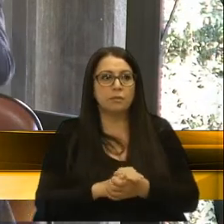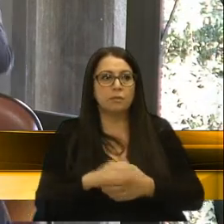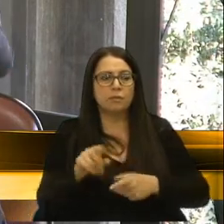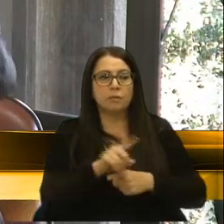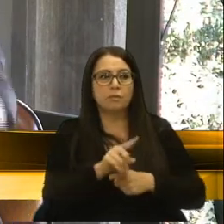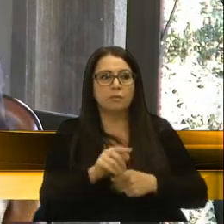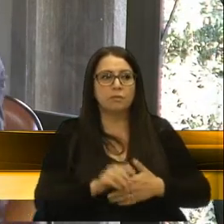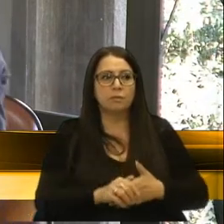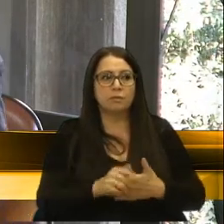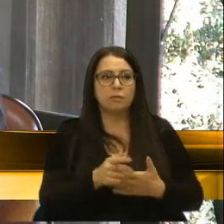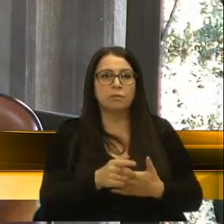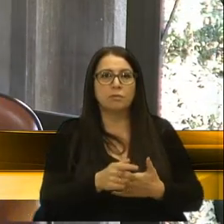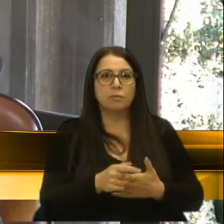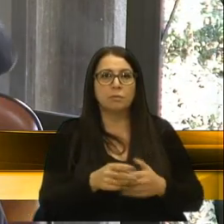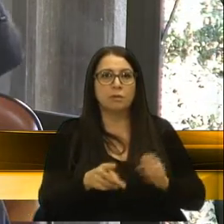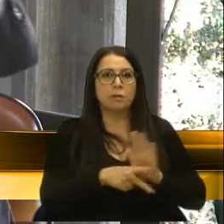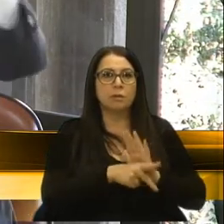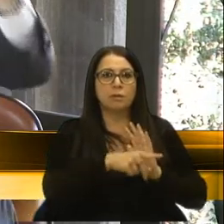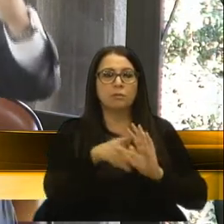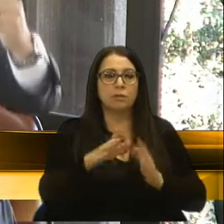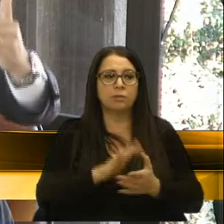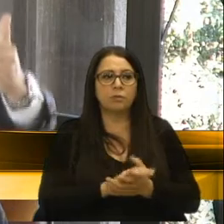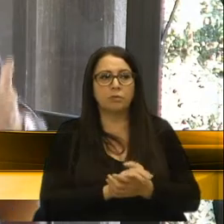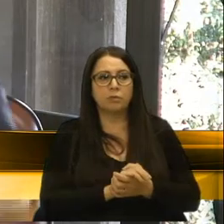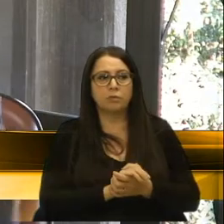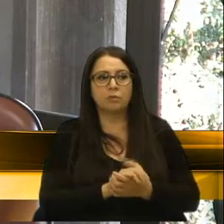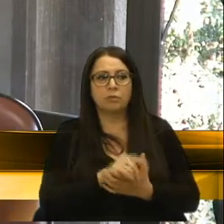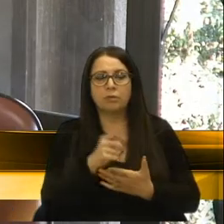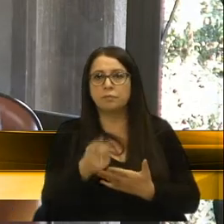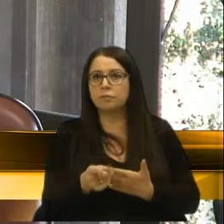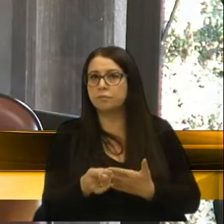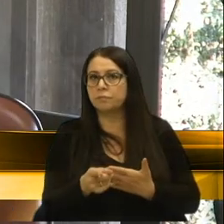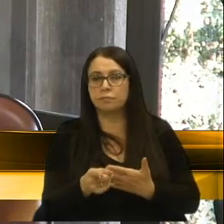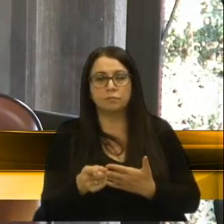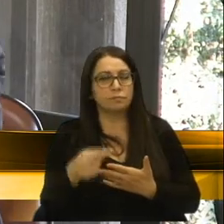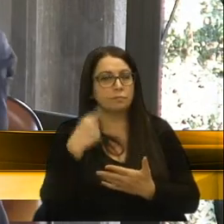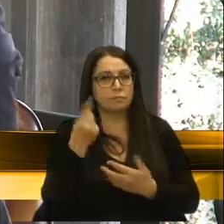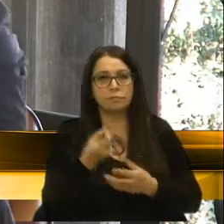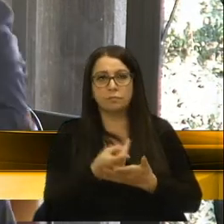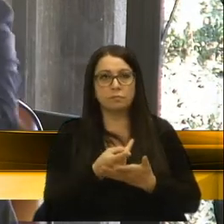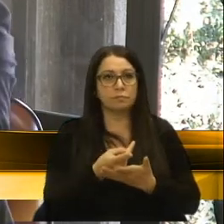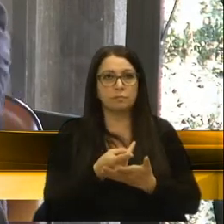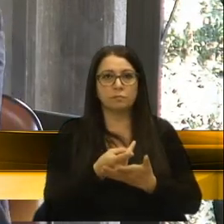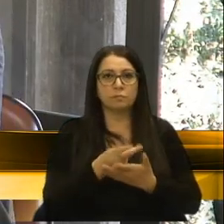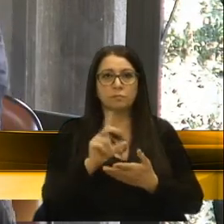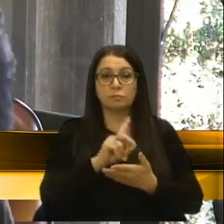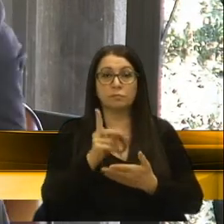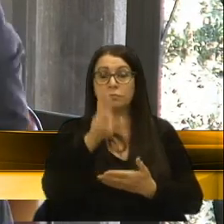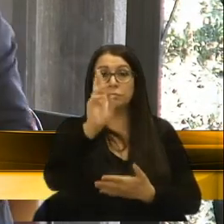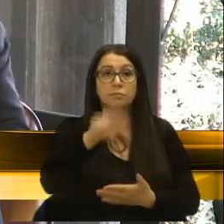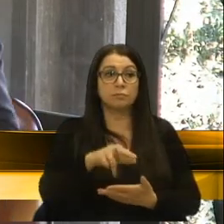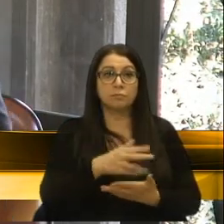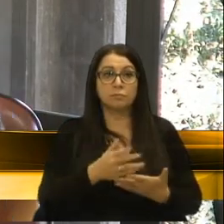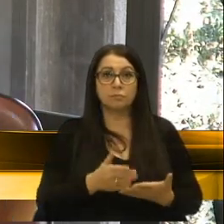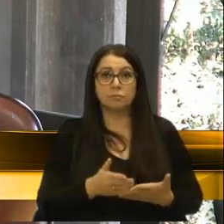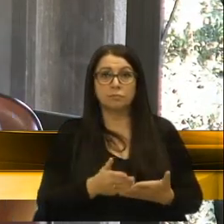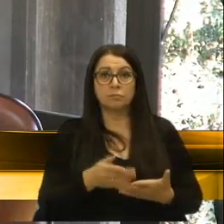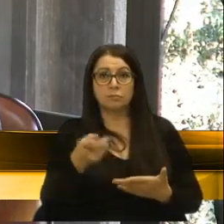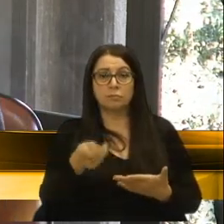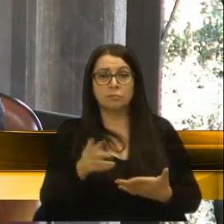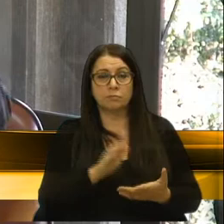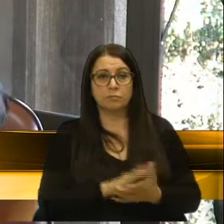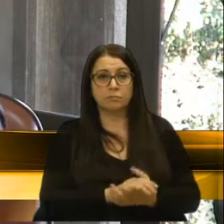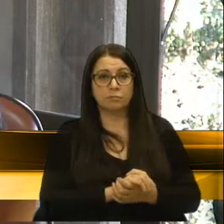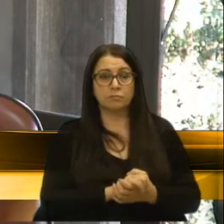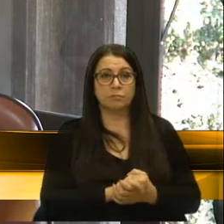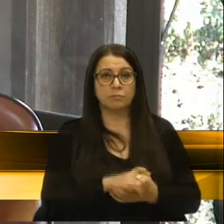na legislação pátria, no Código de Processo Civil, não dando razão à postulação da ação civil